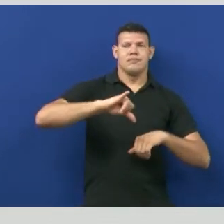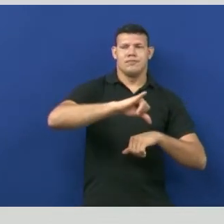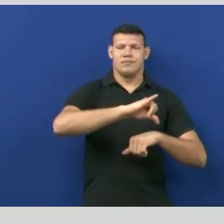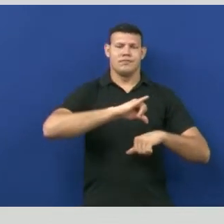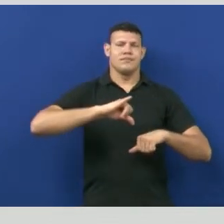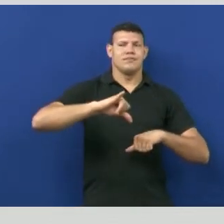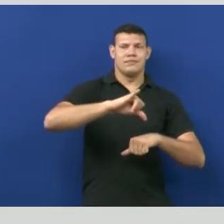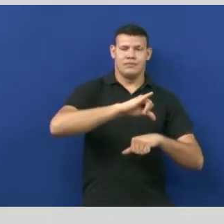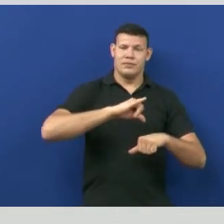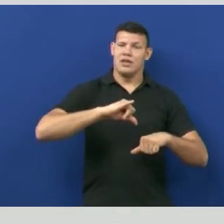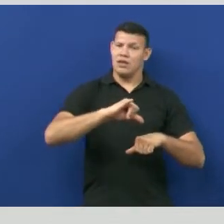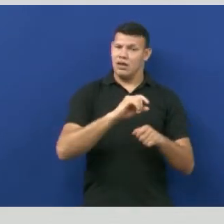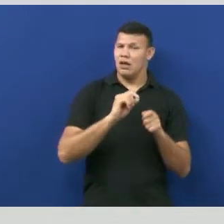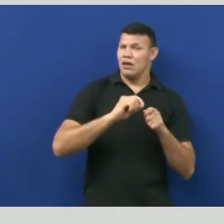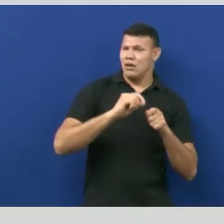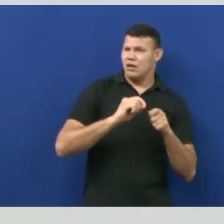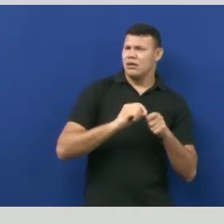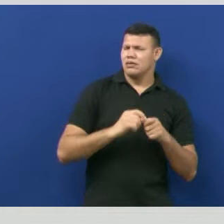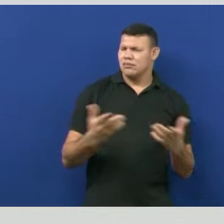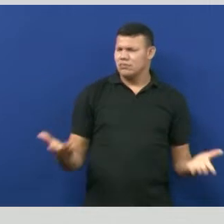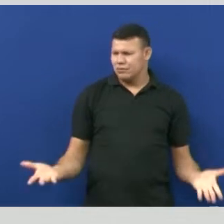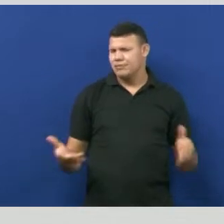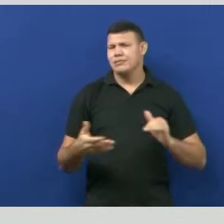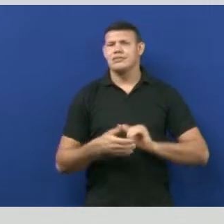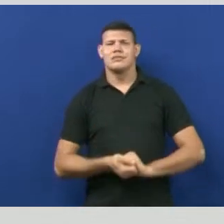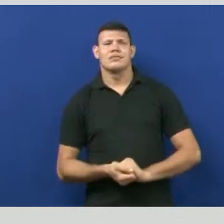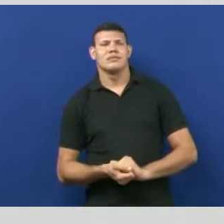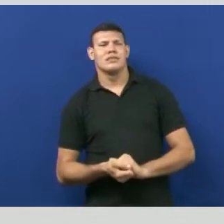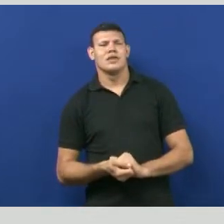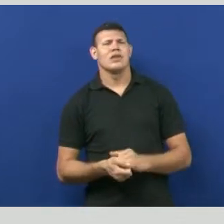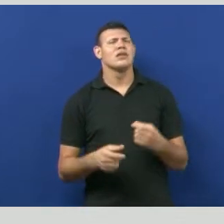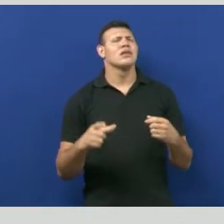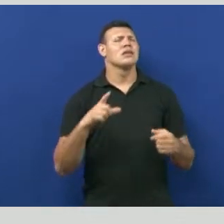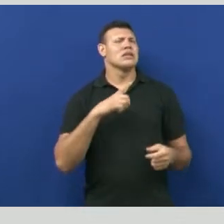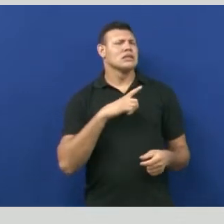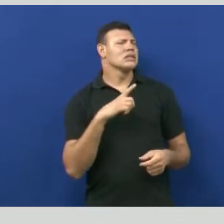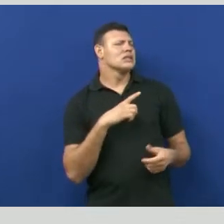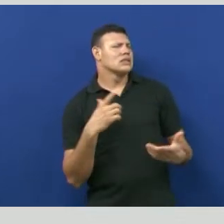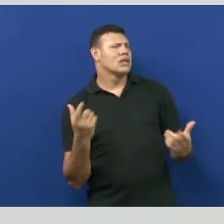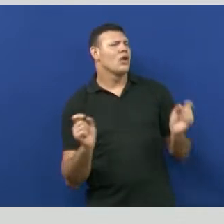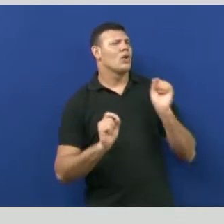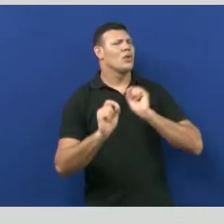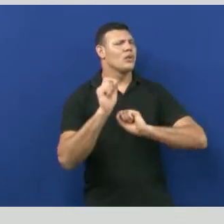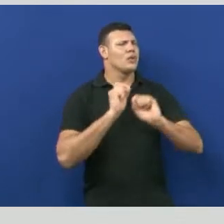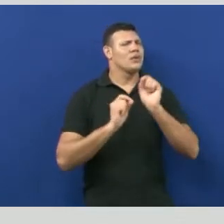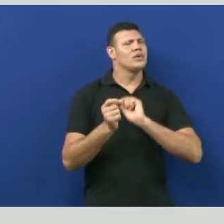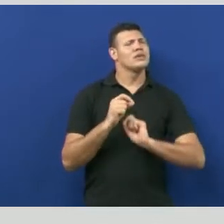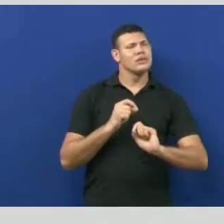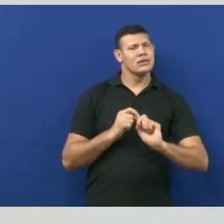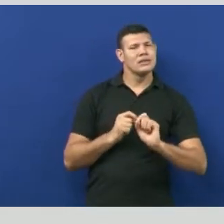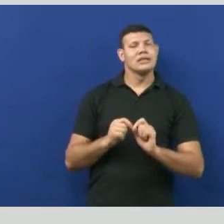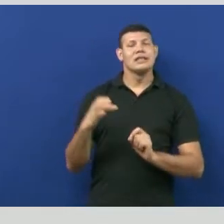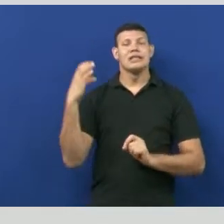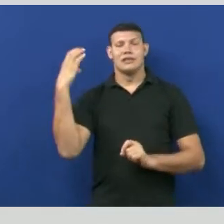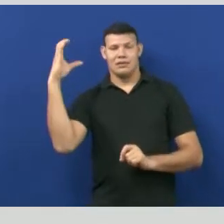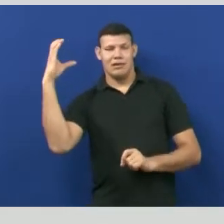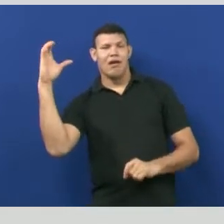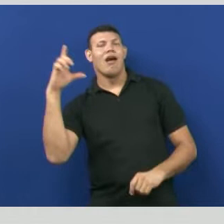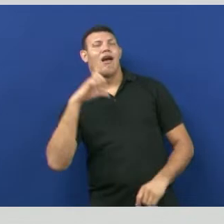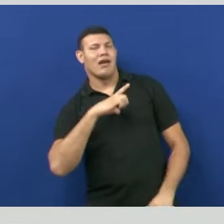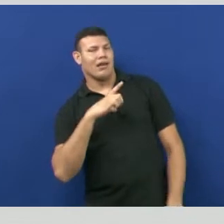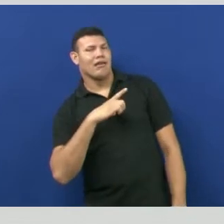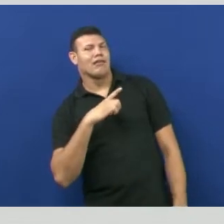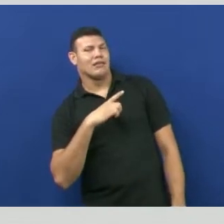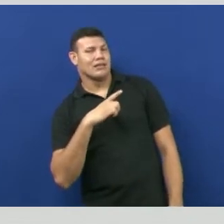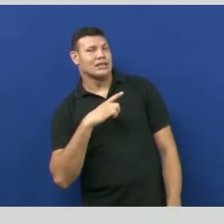Os hidrocarbonetos são assim conhecidos por possuírem somente a substância carbono e